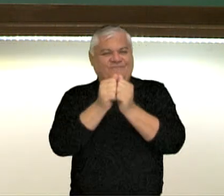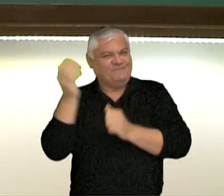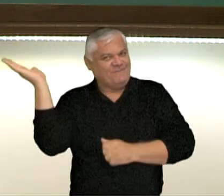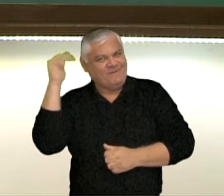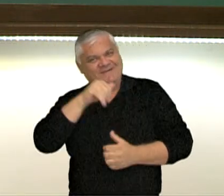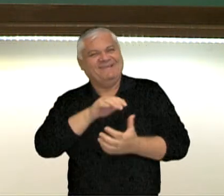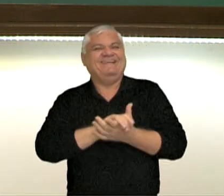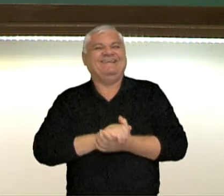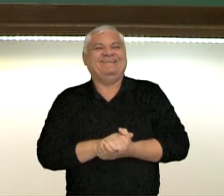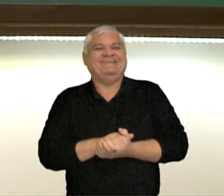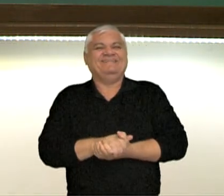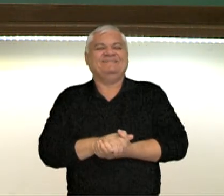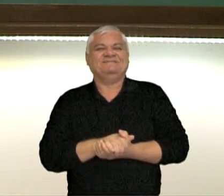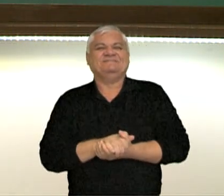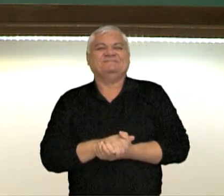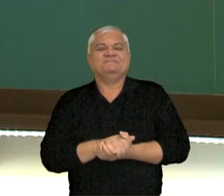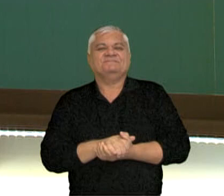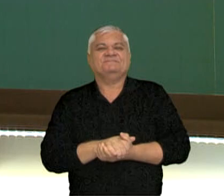conto? Vem comigo!